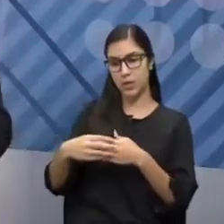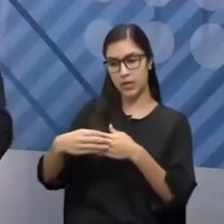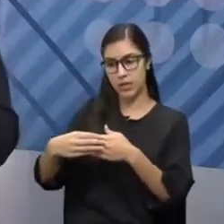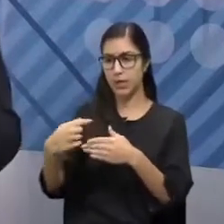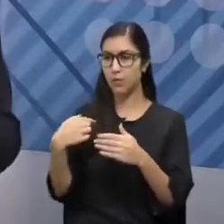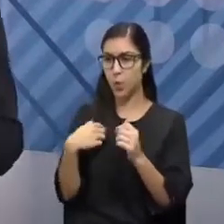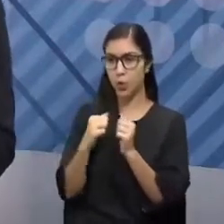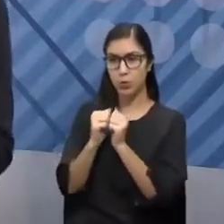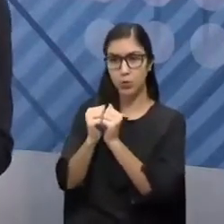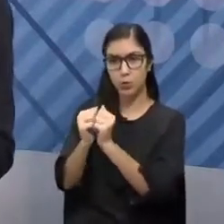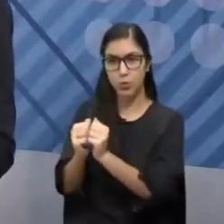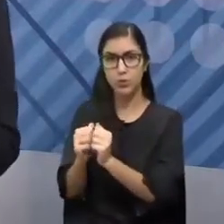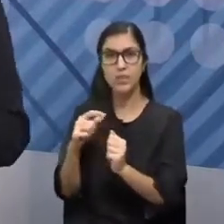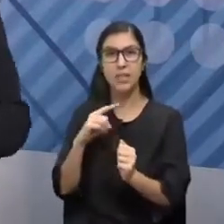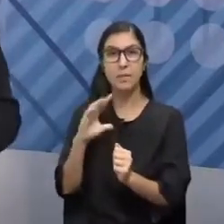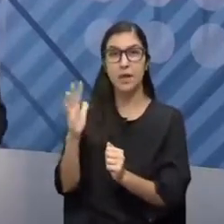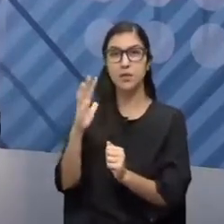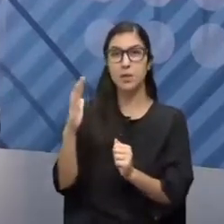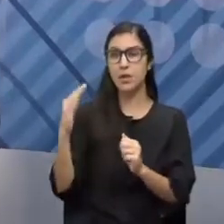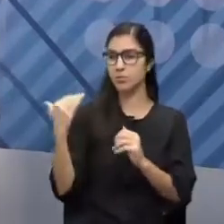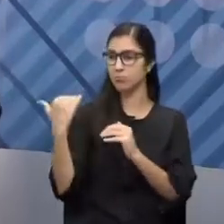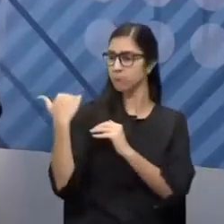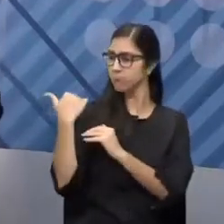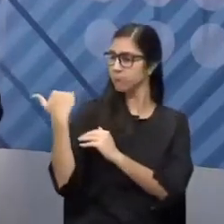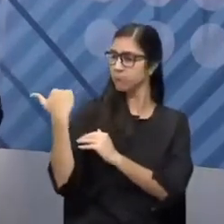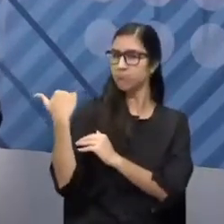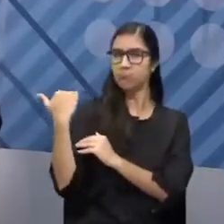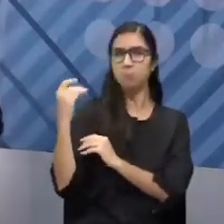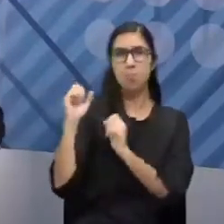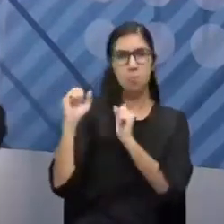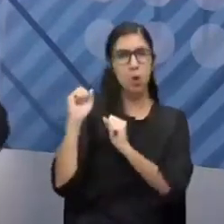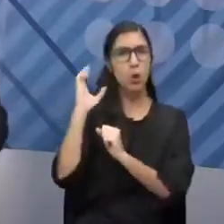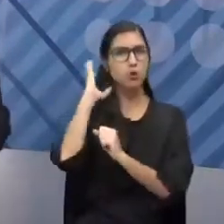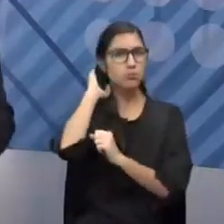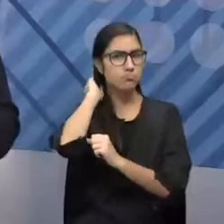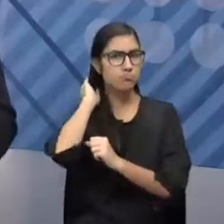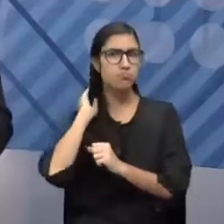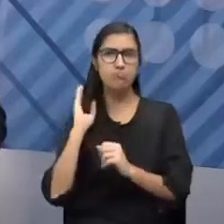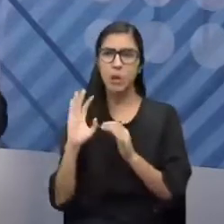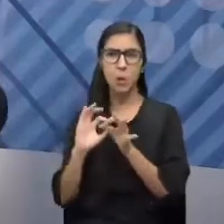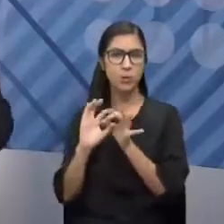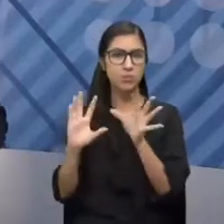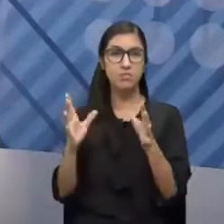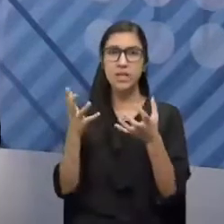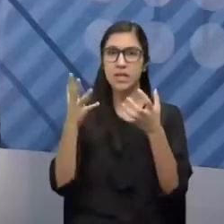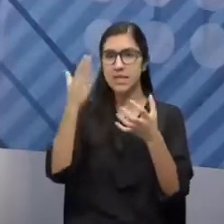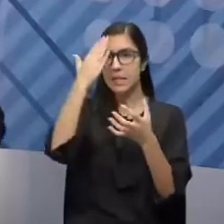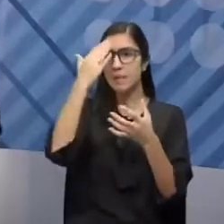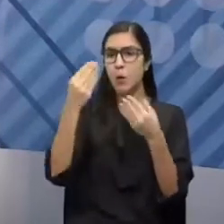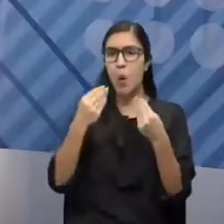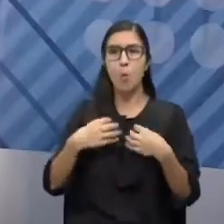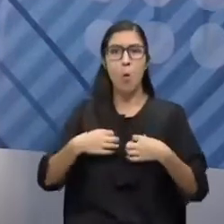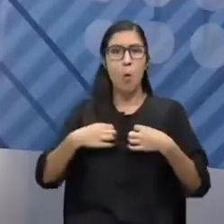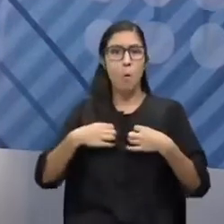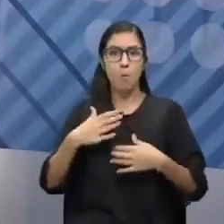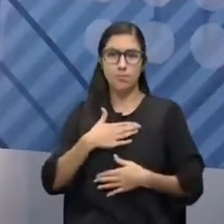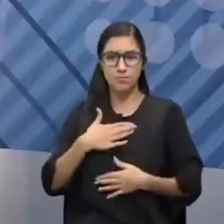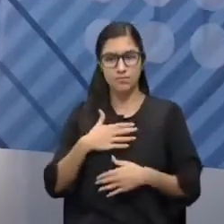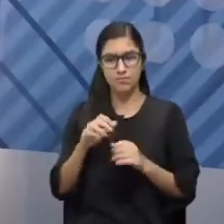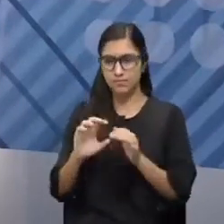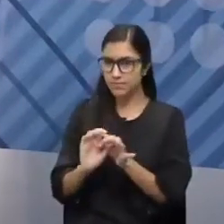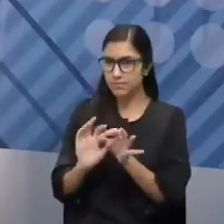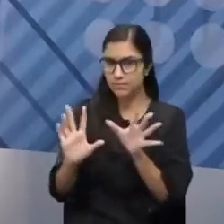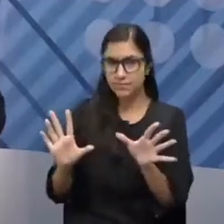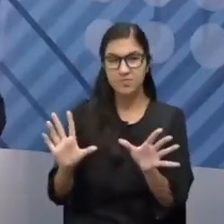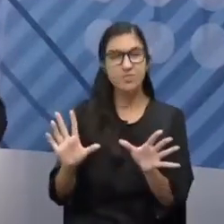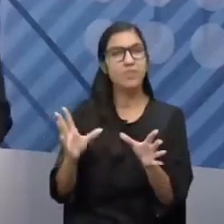seguir, né? Nós temos mais ou menos a mesma estatura, se você quiser tocar no meu cabelo, certo? Se você quiser saber como eu estou vestida, então isso também